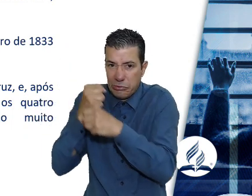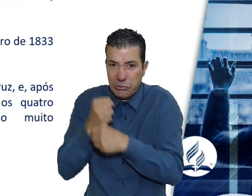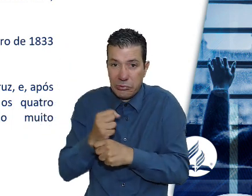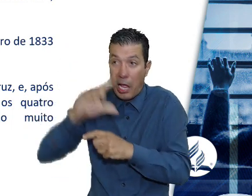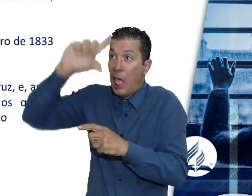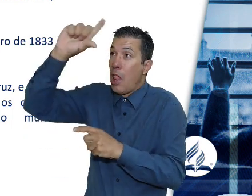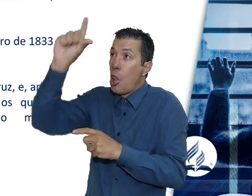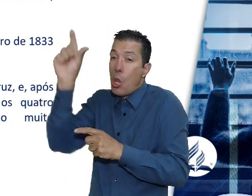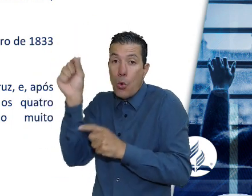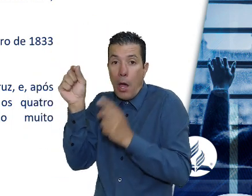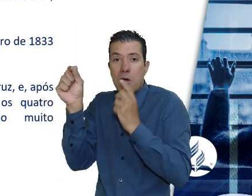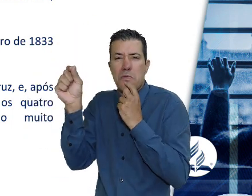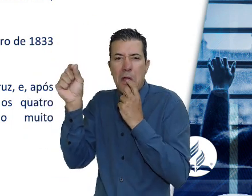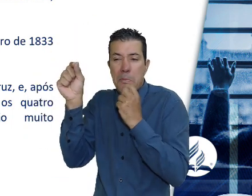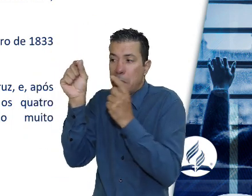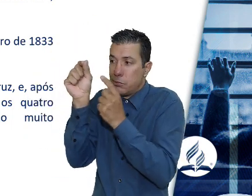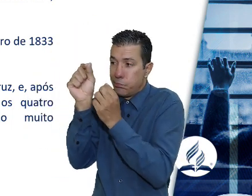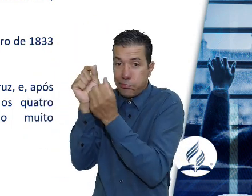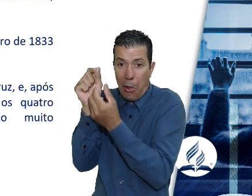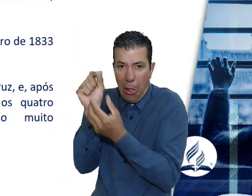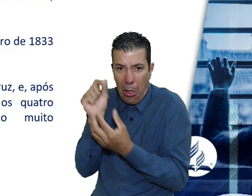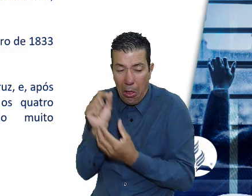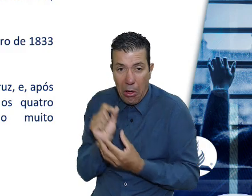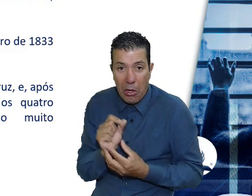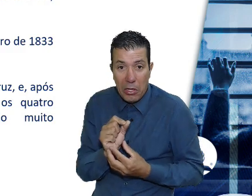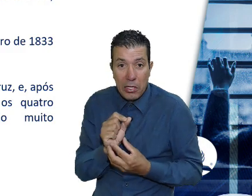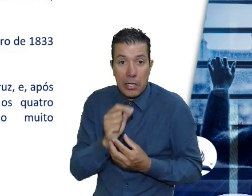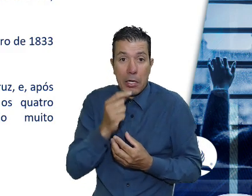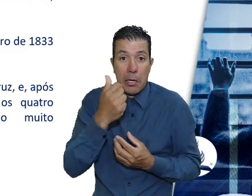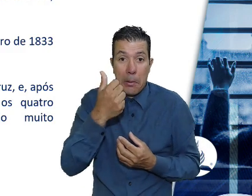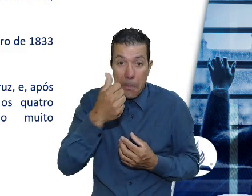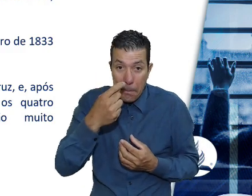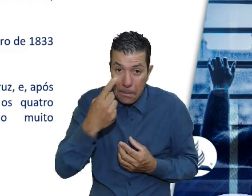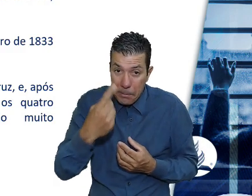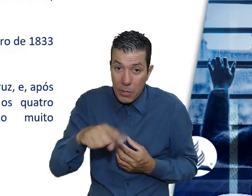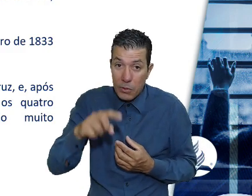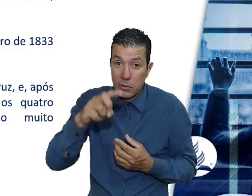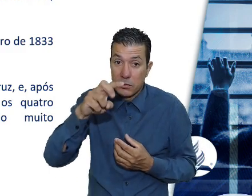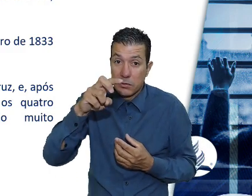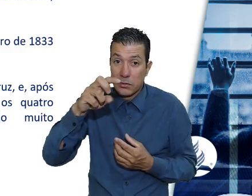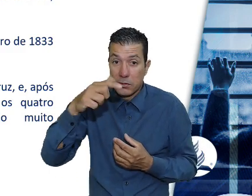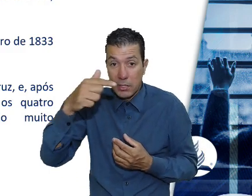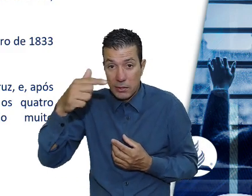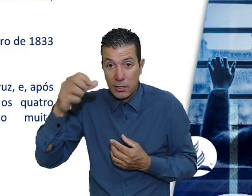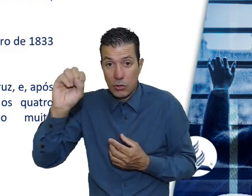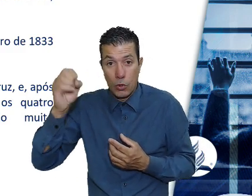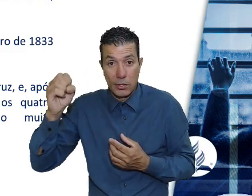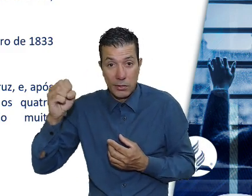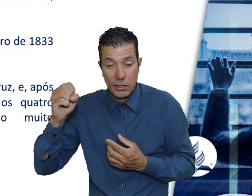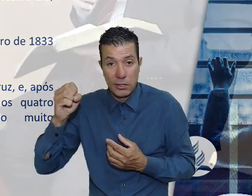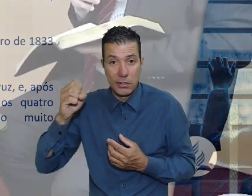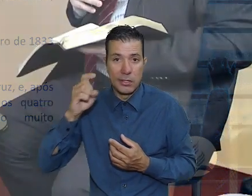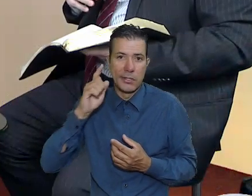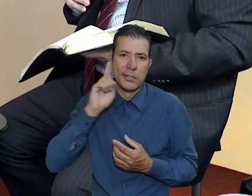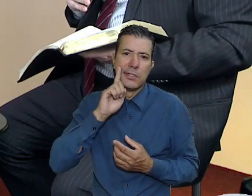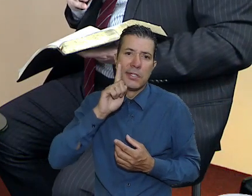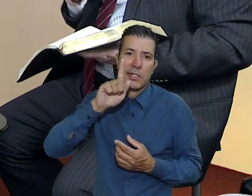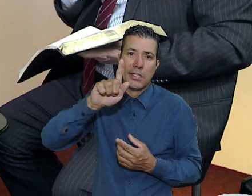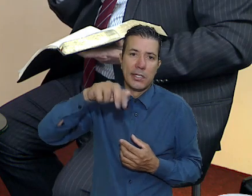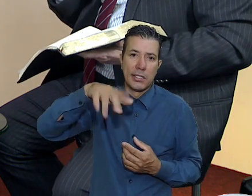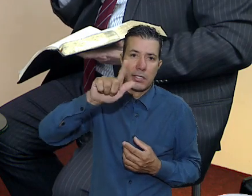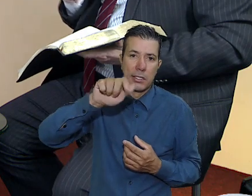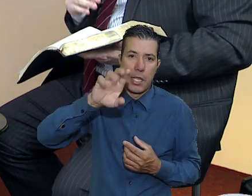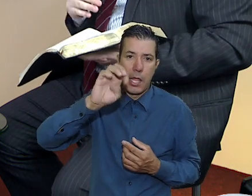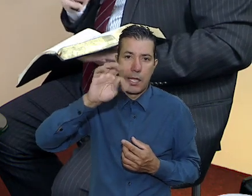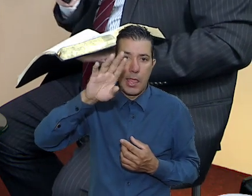sangue. Isto foi no dia 13 de maio de 1780, na costa leste da Nova Inglaterra, principalmente